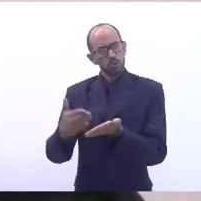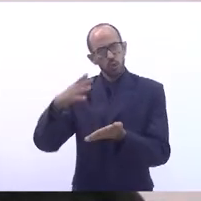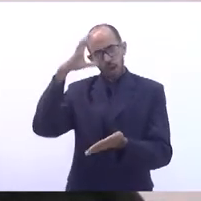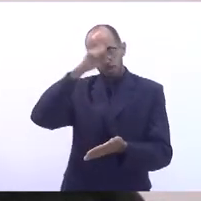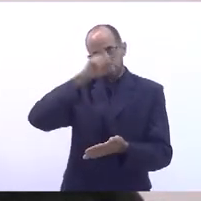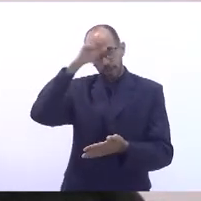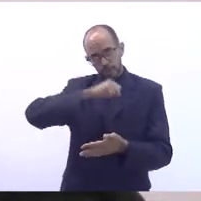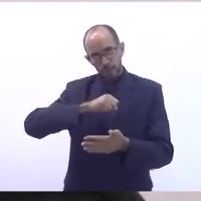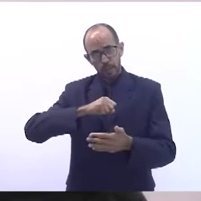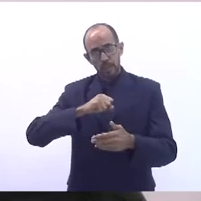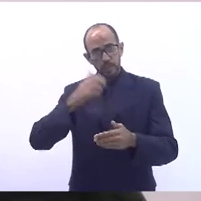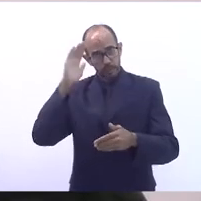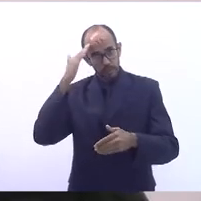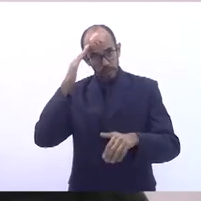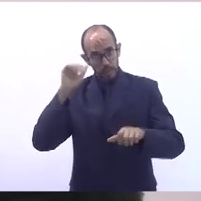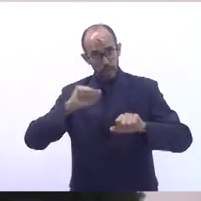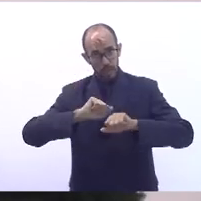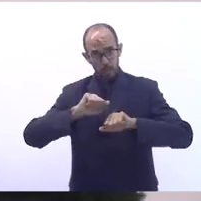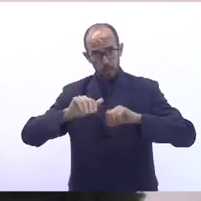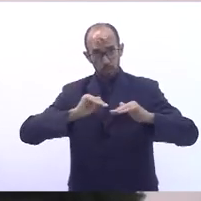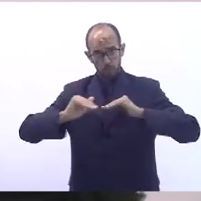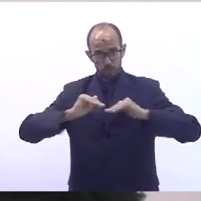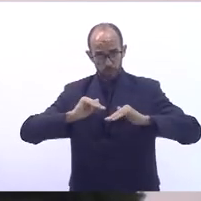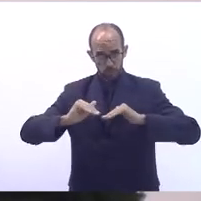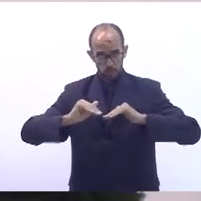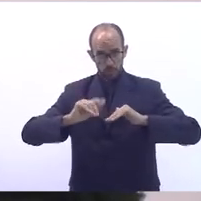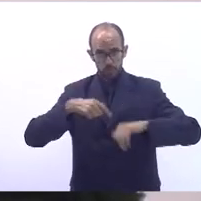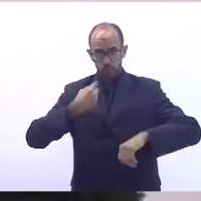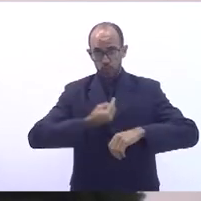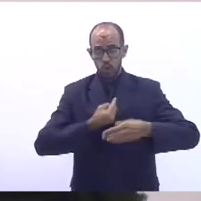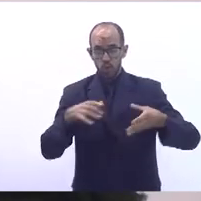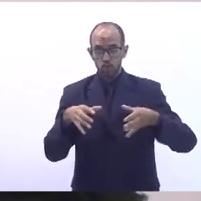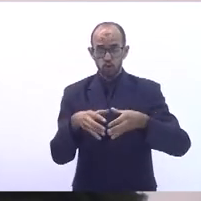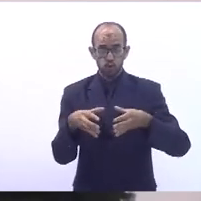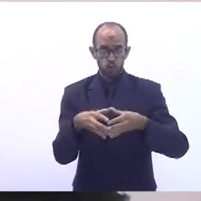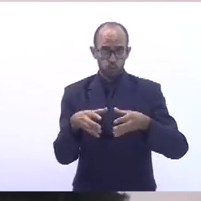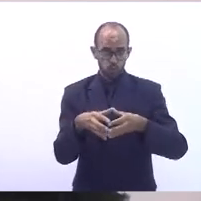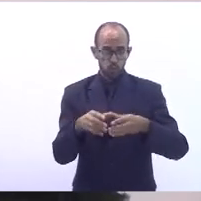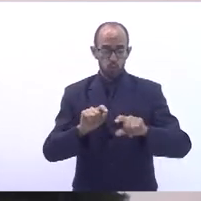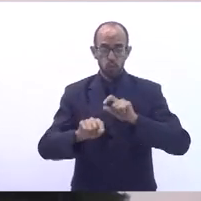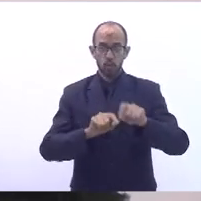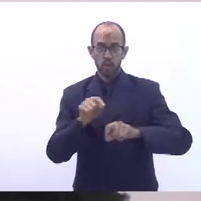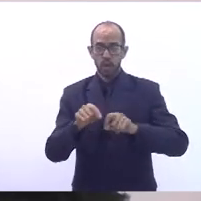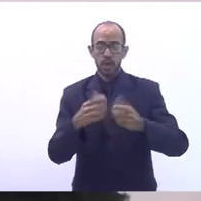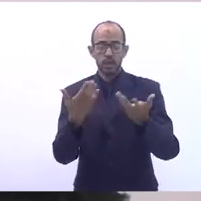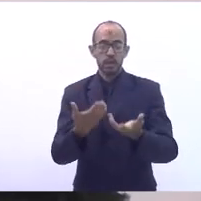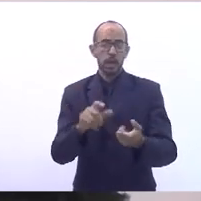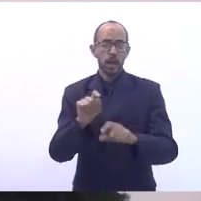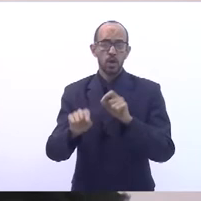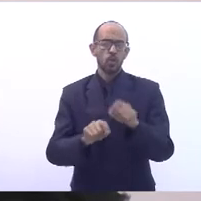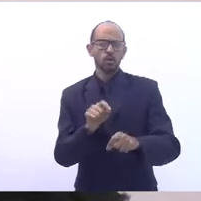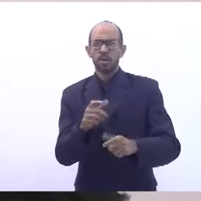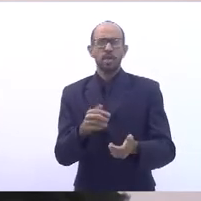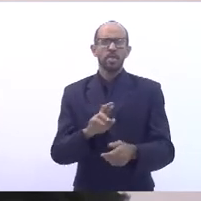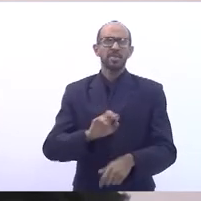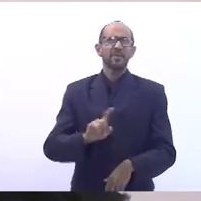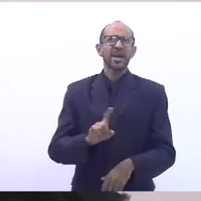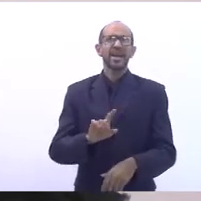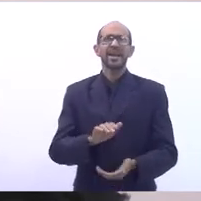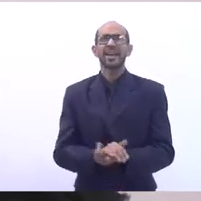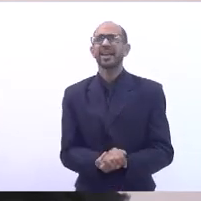movimento a e na verdade o nosso coletivo ele leva ele quer não assim ele